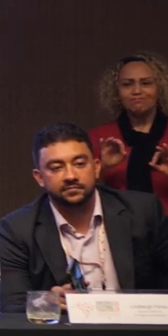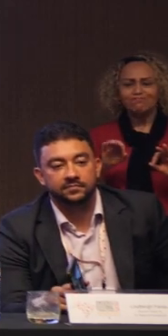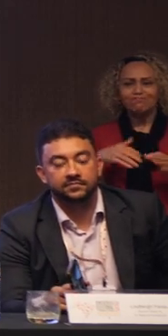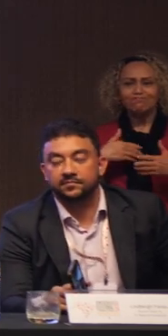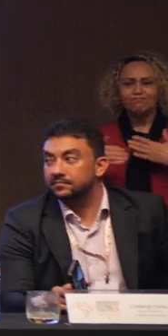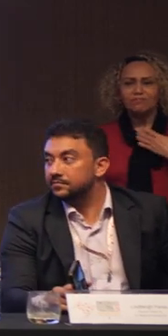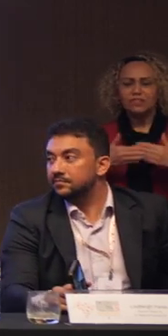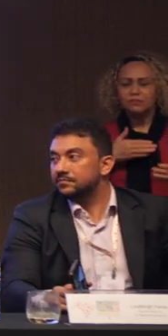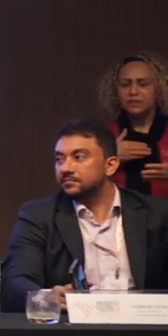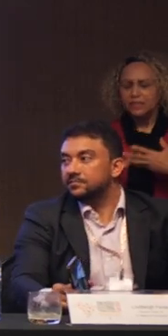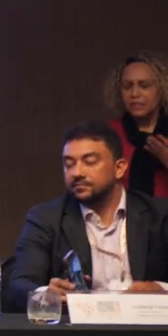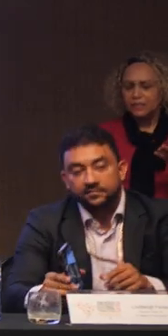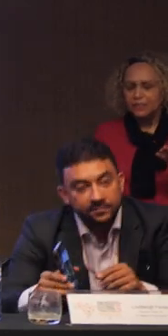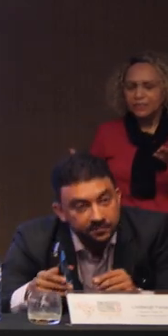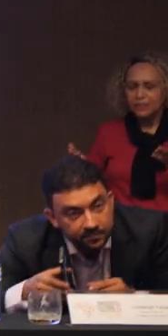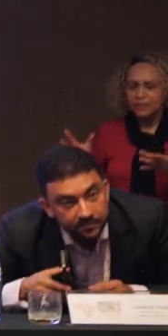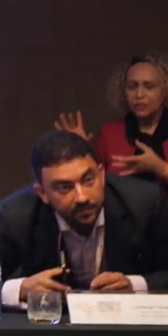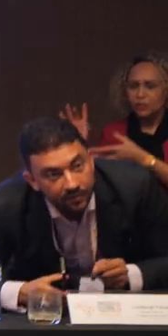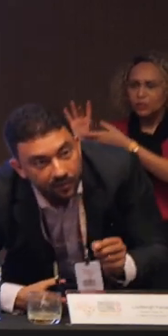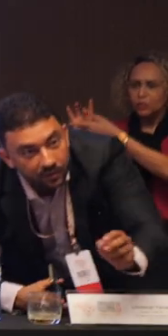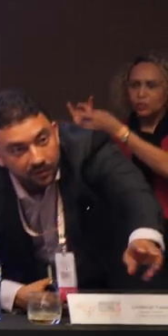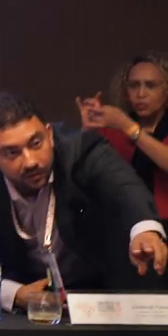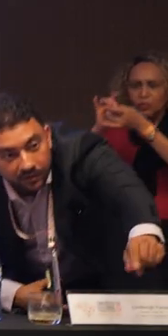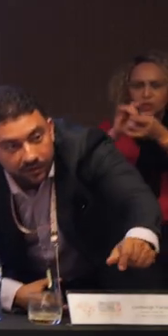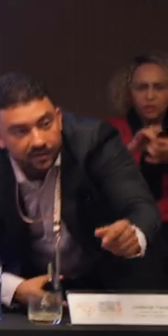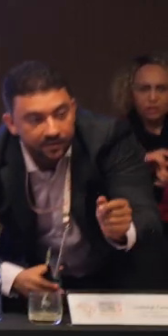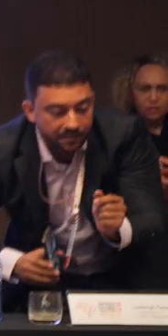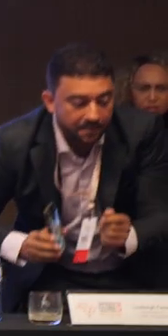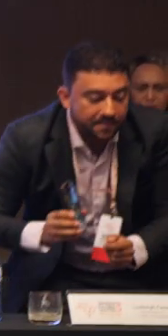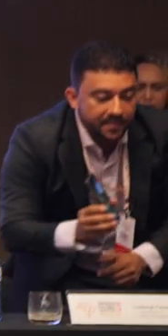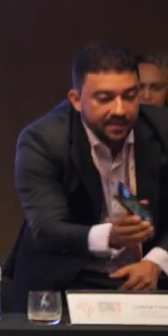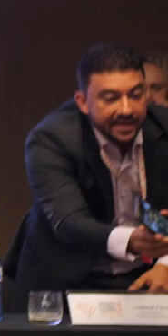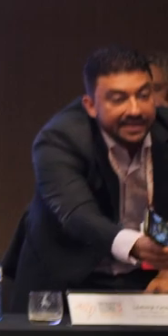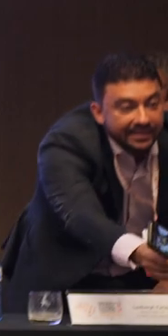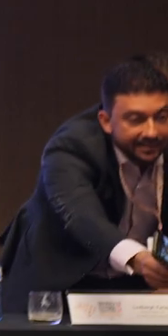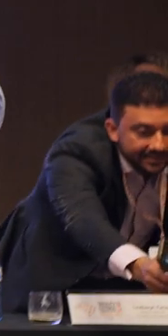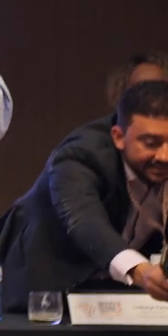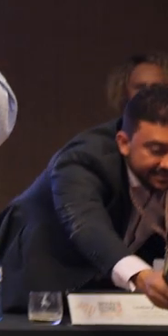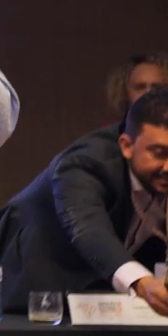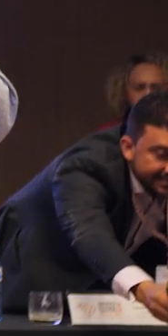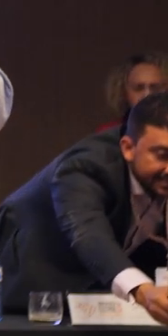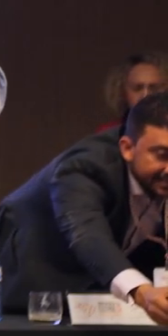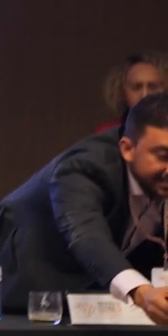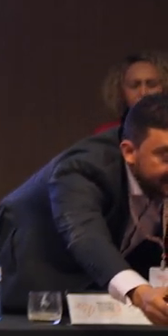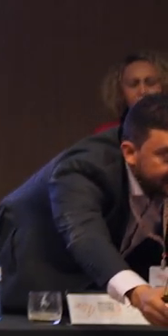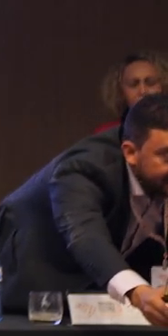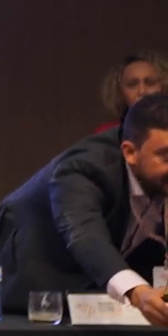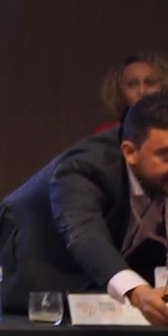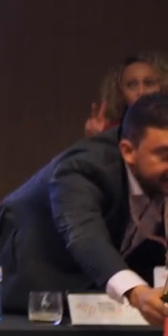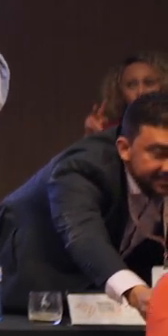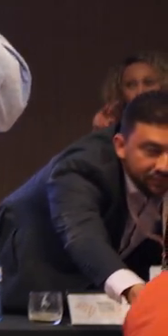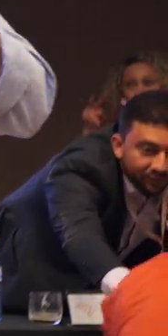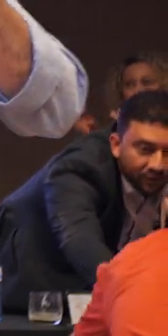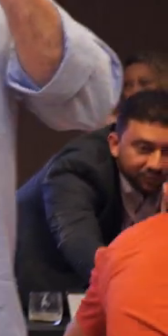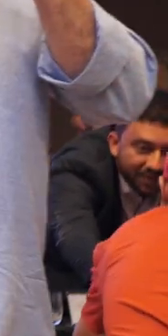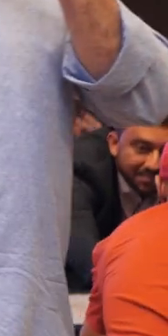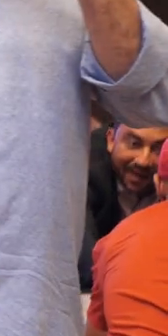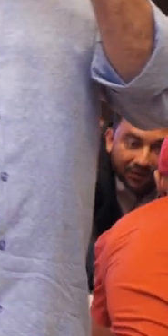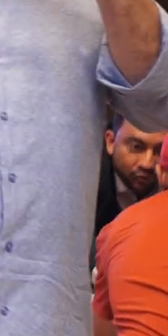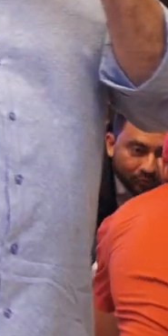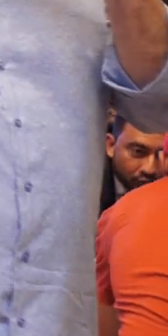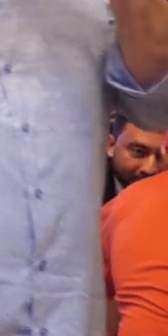Independente da conjuntura que tiver, meu companheiro e minha companheira, pé na estrada, olho no olho,